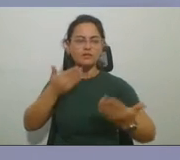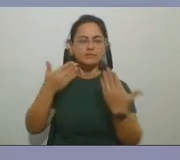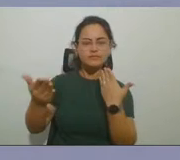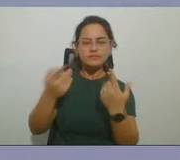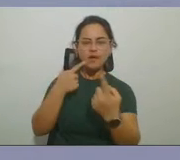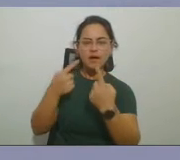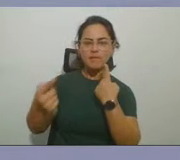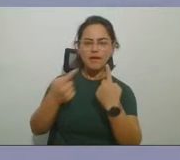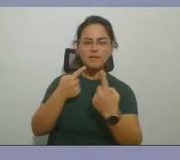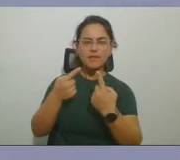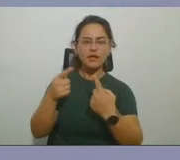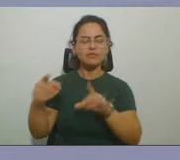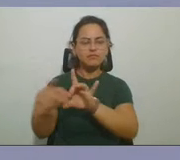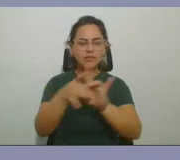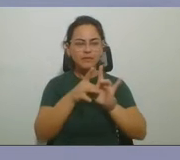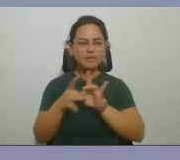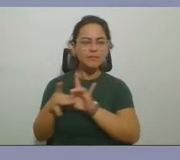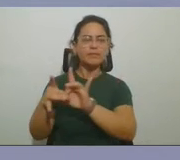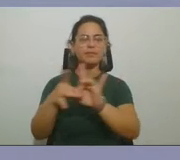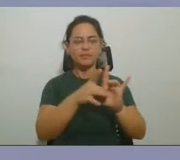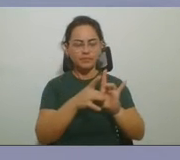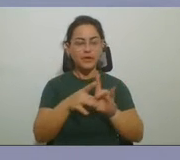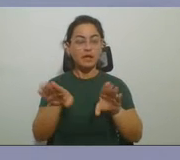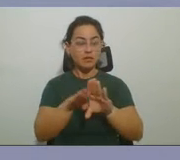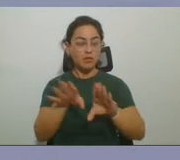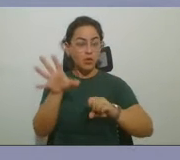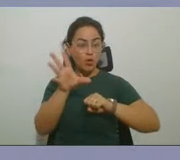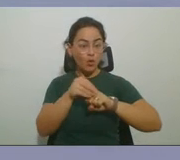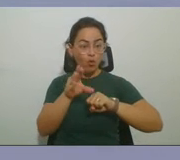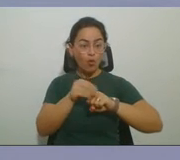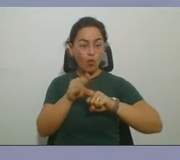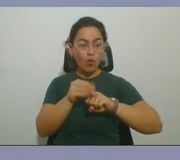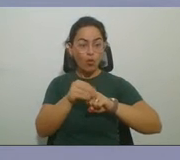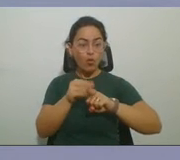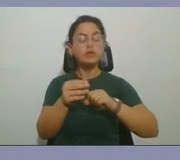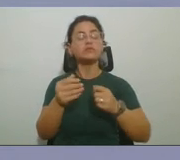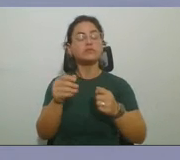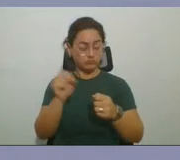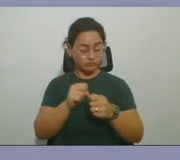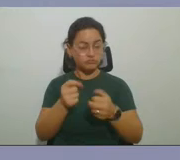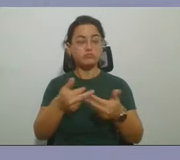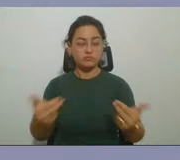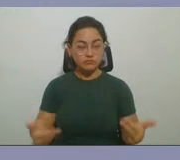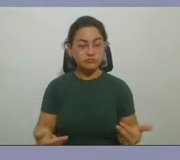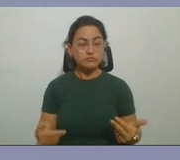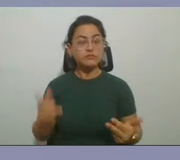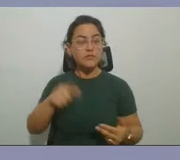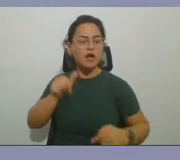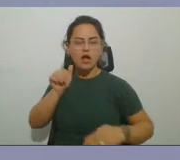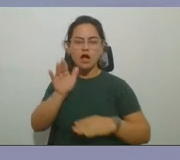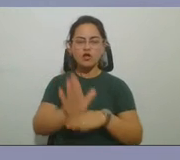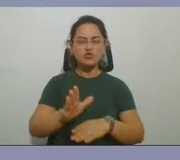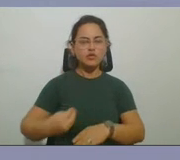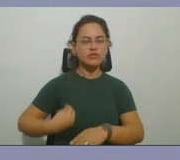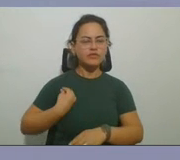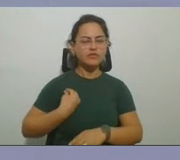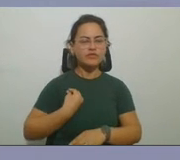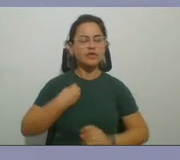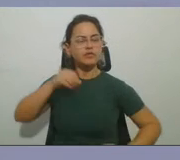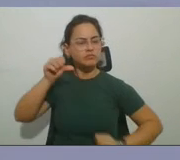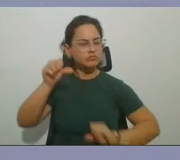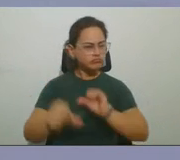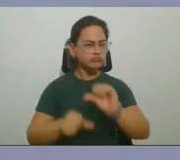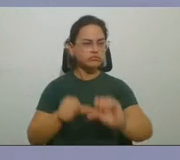fazer conexões e de produzir conhecimentos que possam, de fato, transformar realidades. Nossa